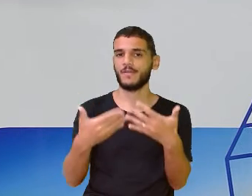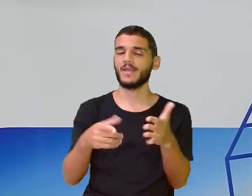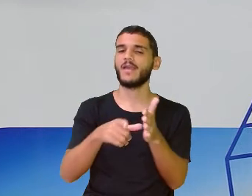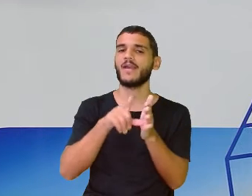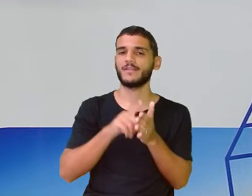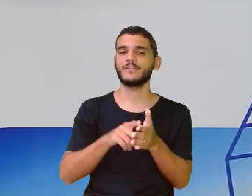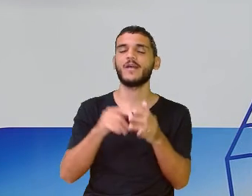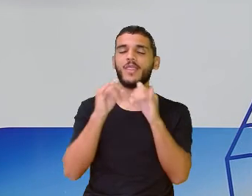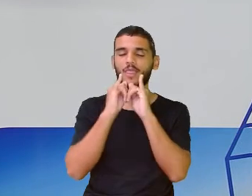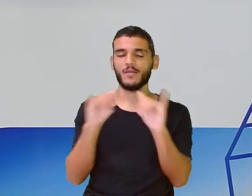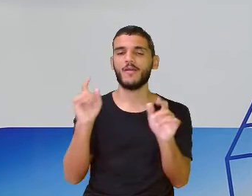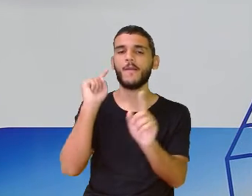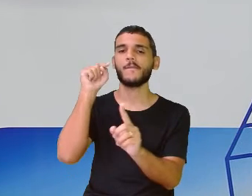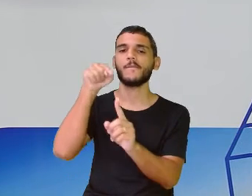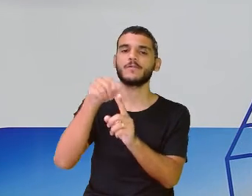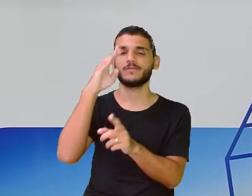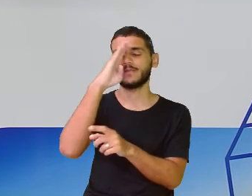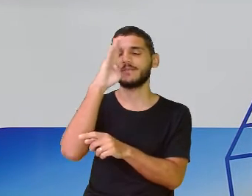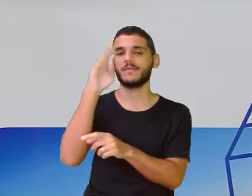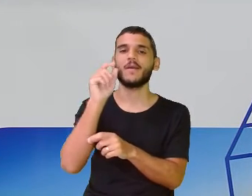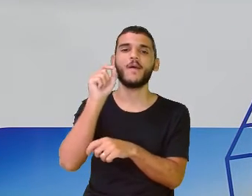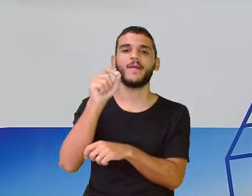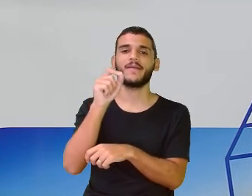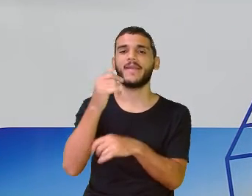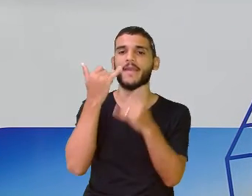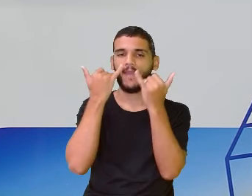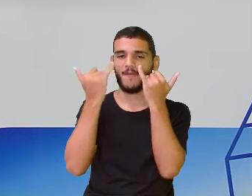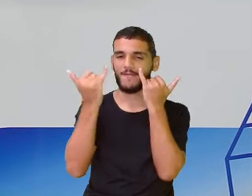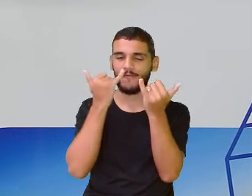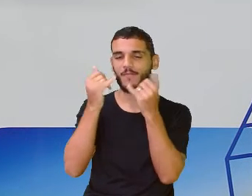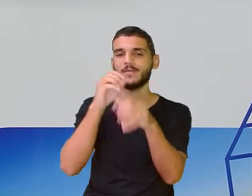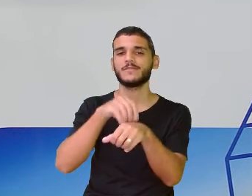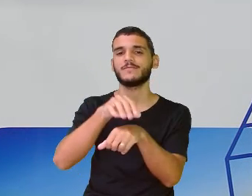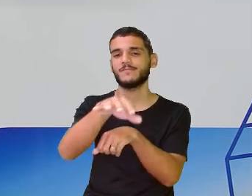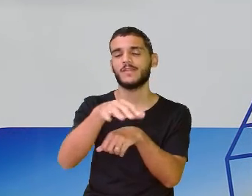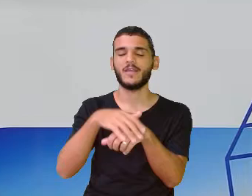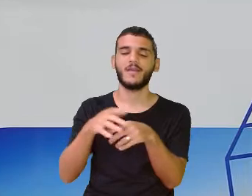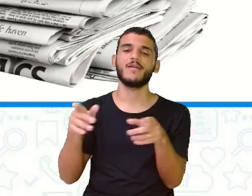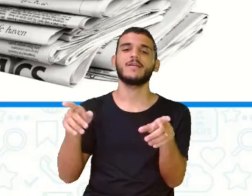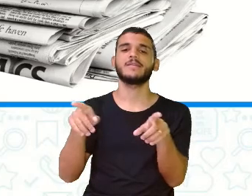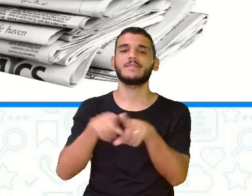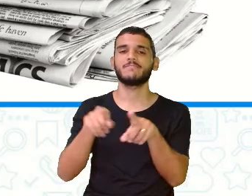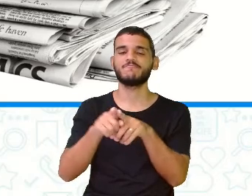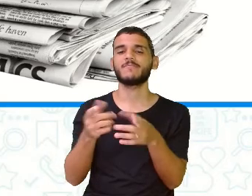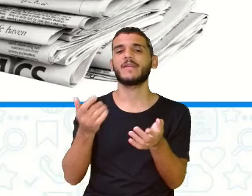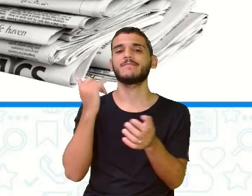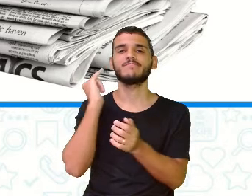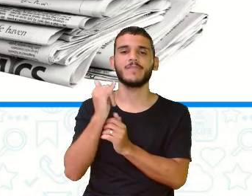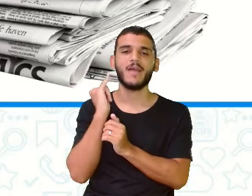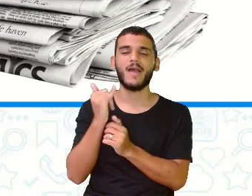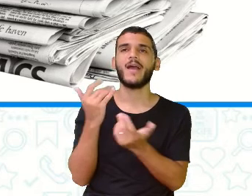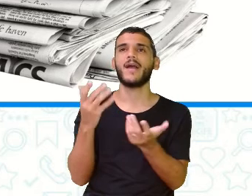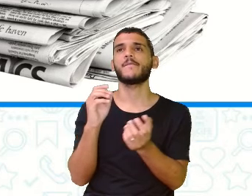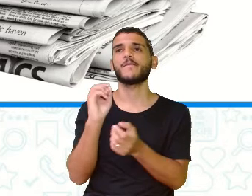a notícia tem como objetivo principal informar, ou seja, narrar acontecimentos